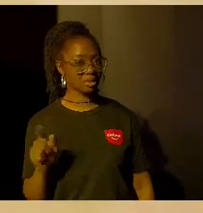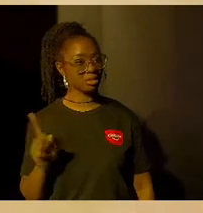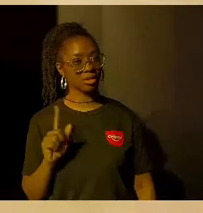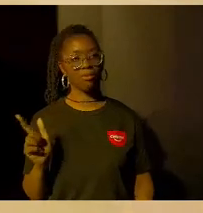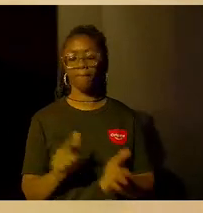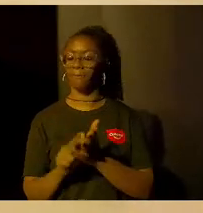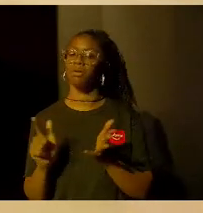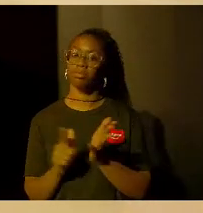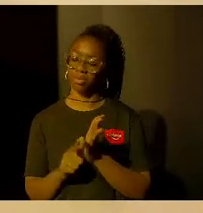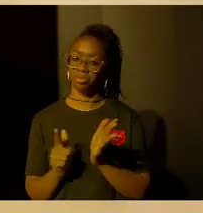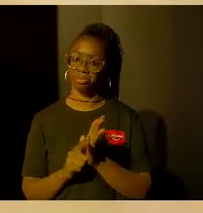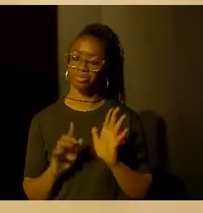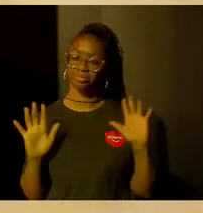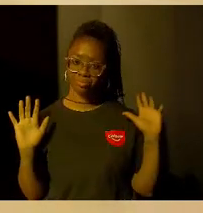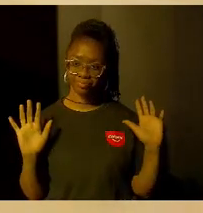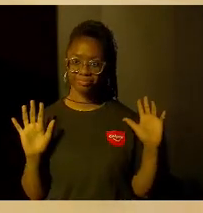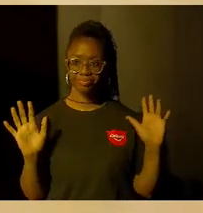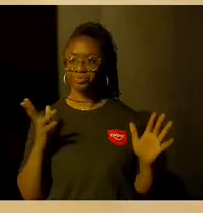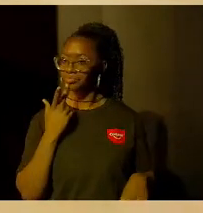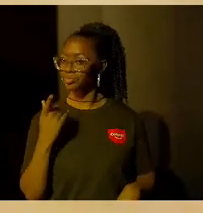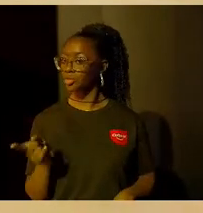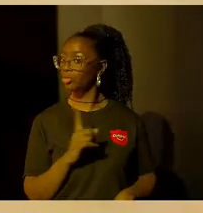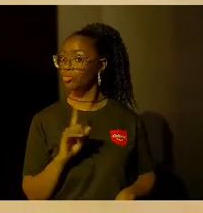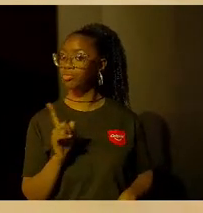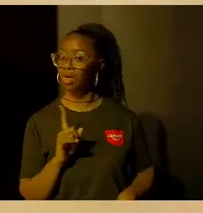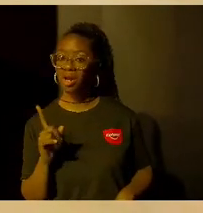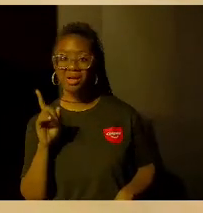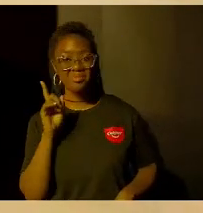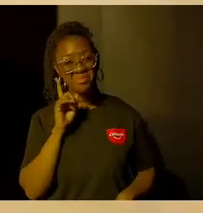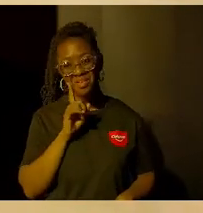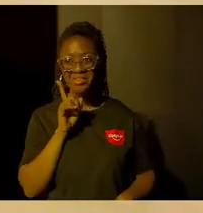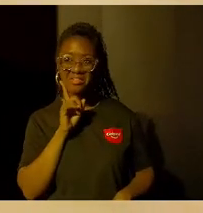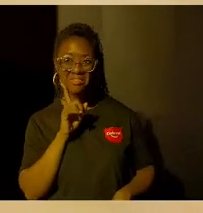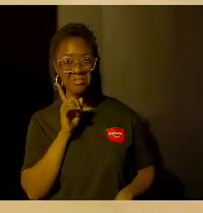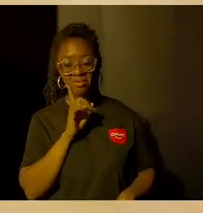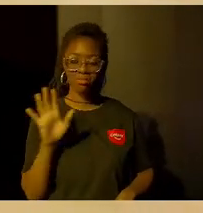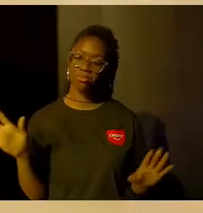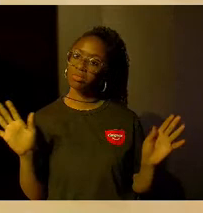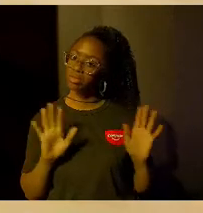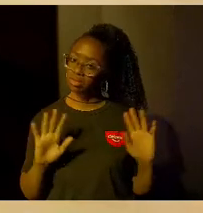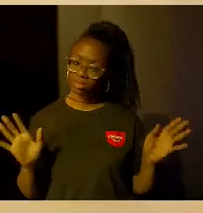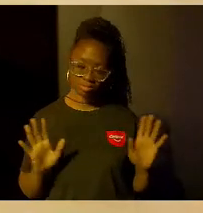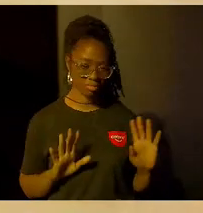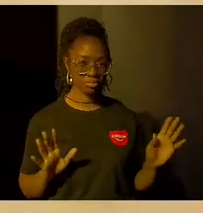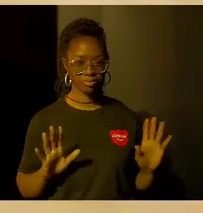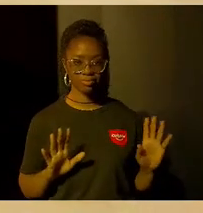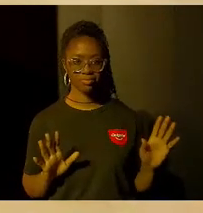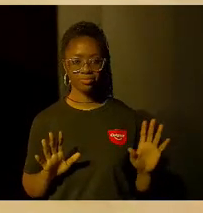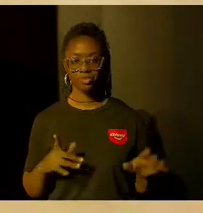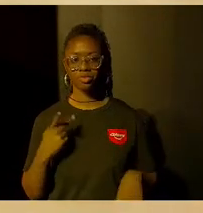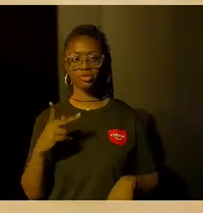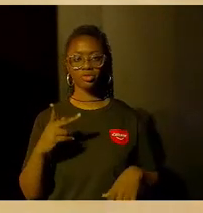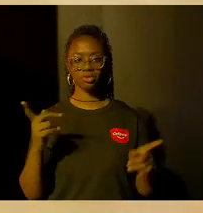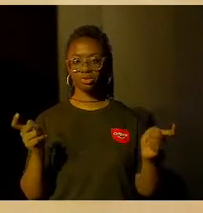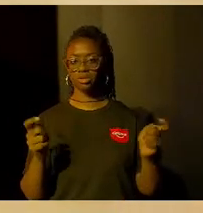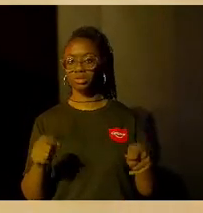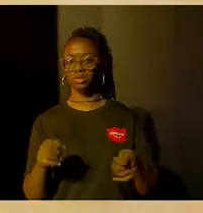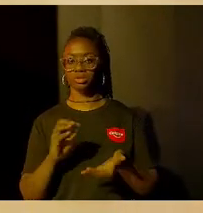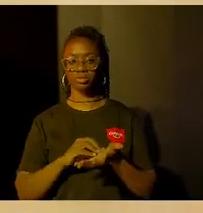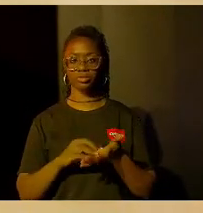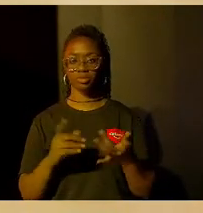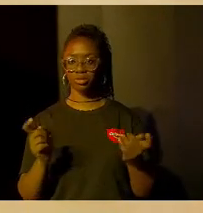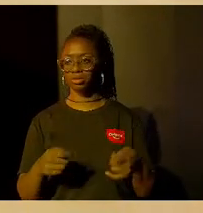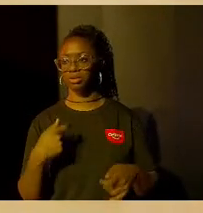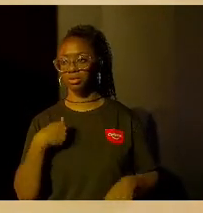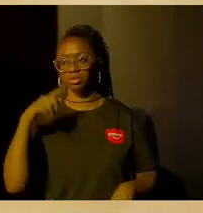papel não chama isso aqui de moreninha porque moreninha tem capacidade de me olhar de me